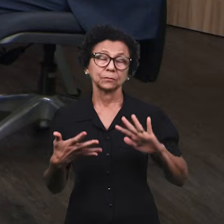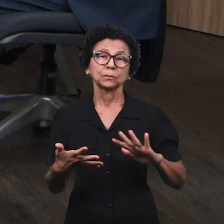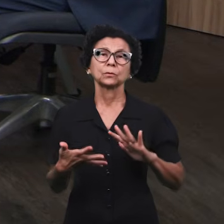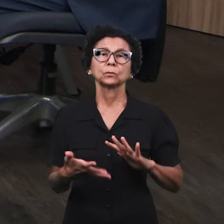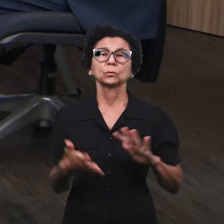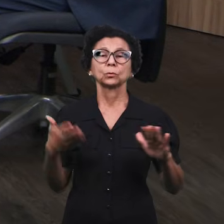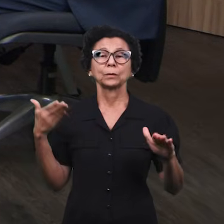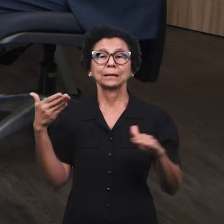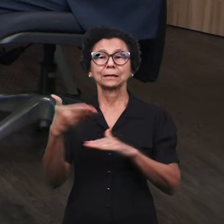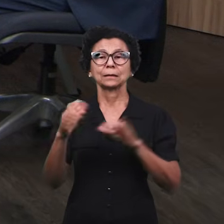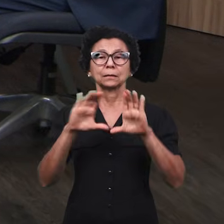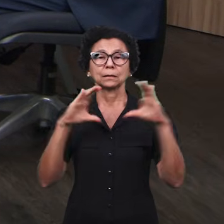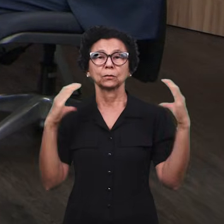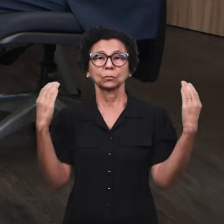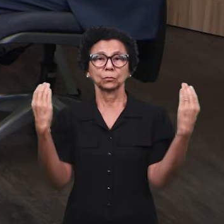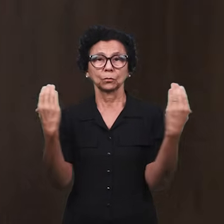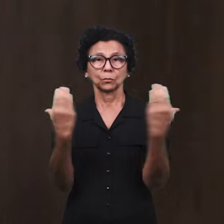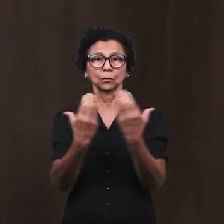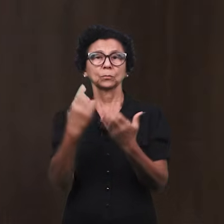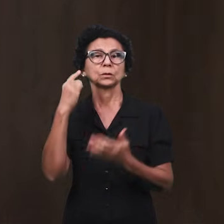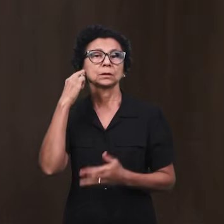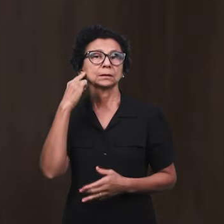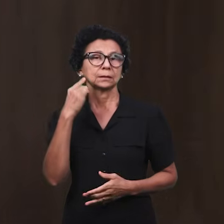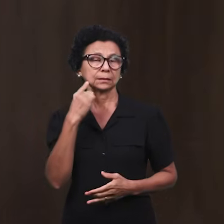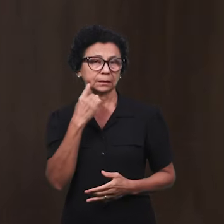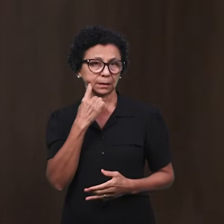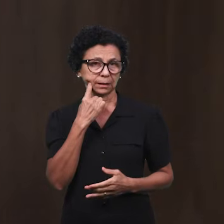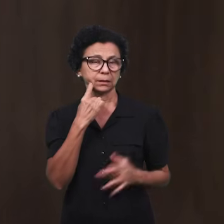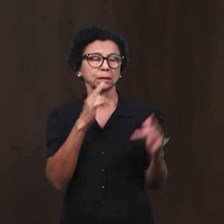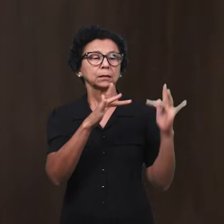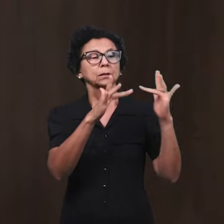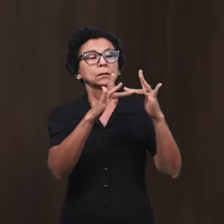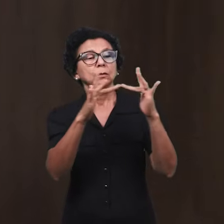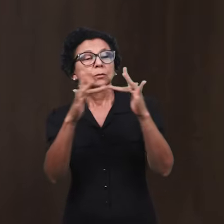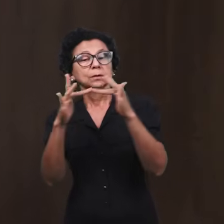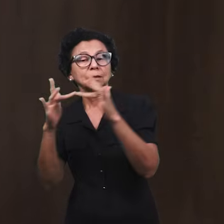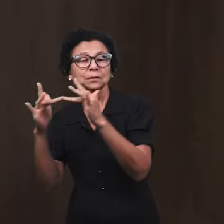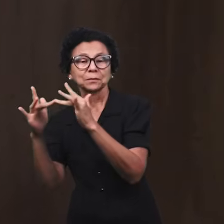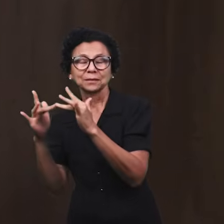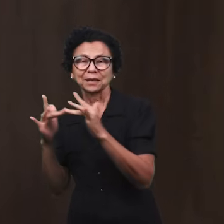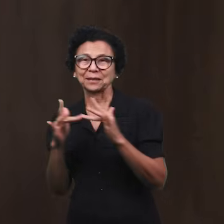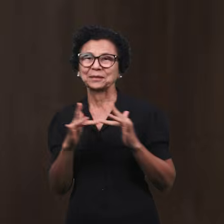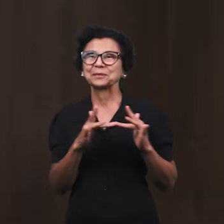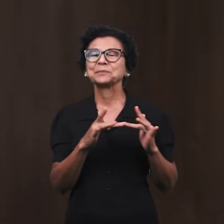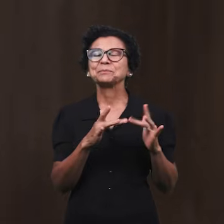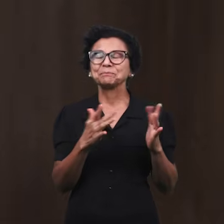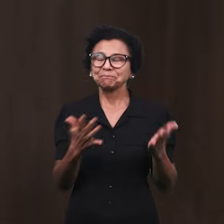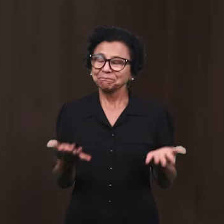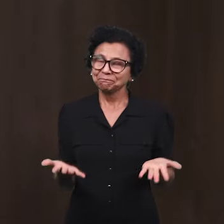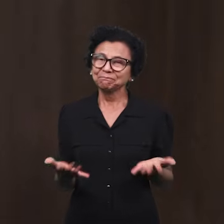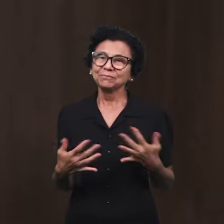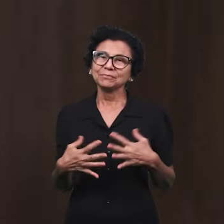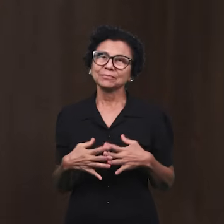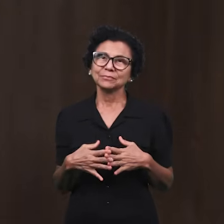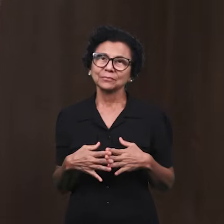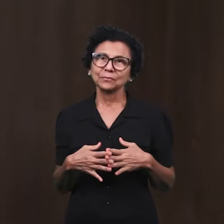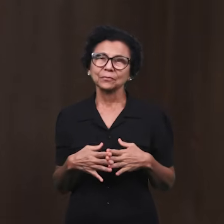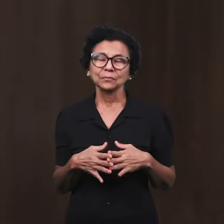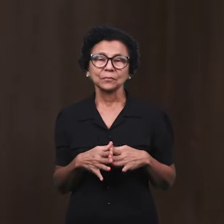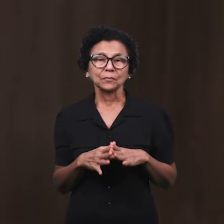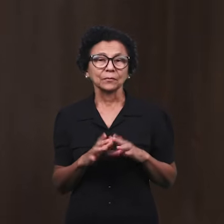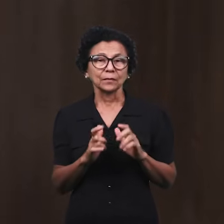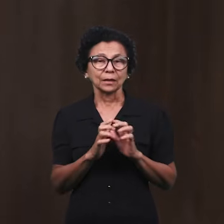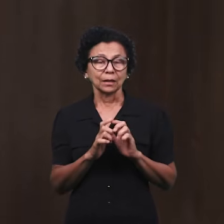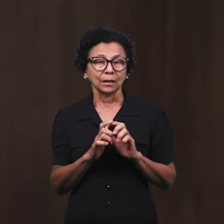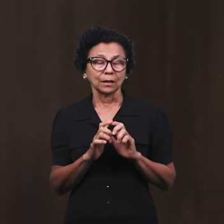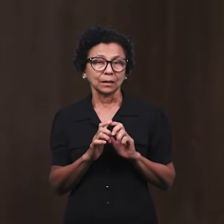comunidade surda. Foi quando eu comecei a ter contato com a comunidade surda. E lógico que a maioria das partes, quando eu fui